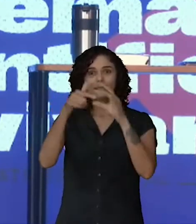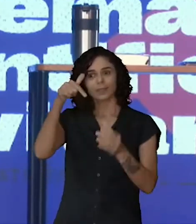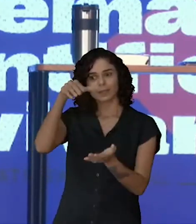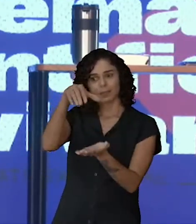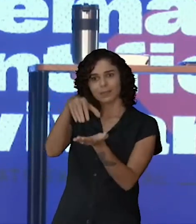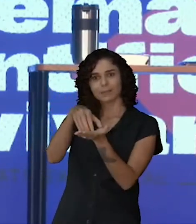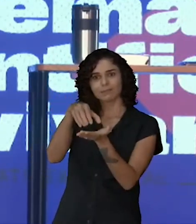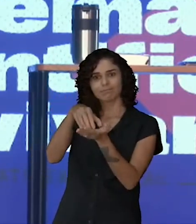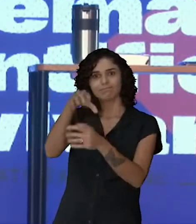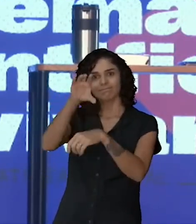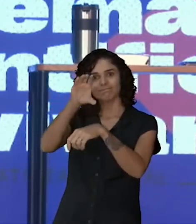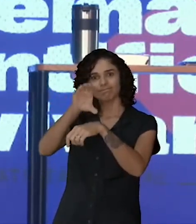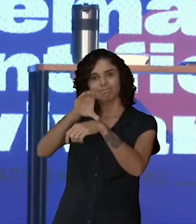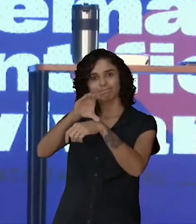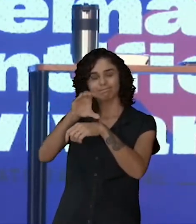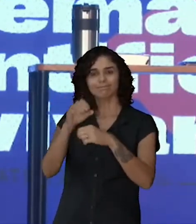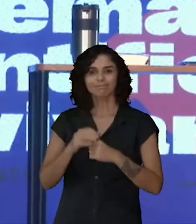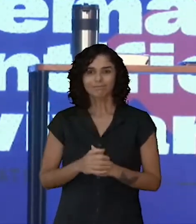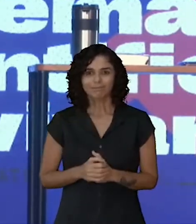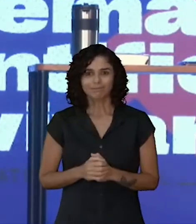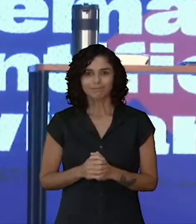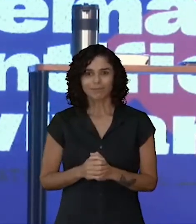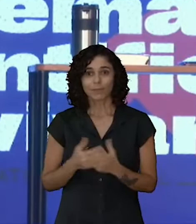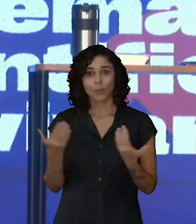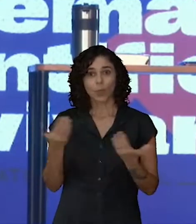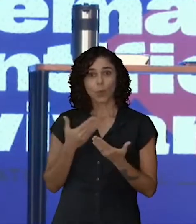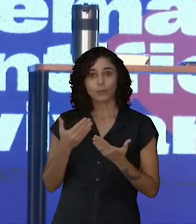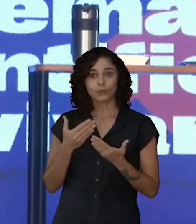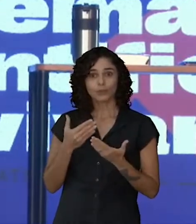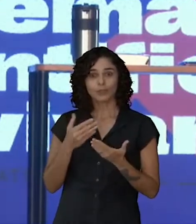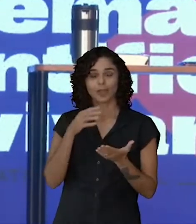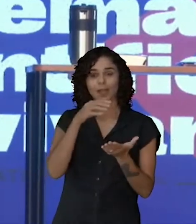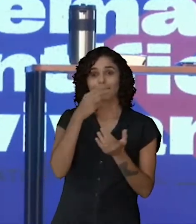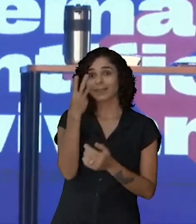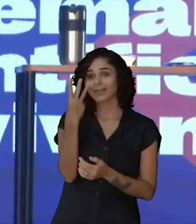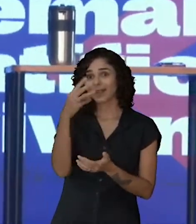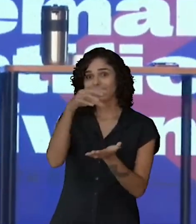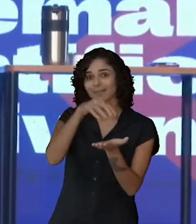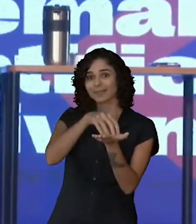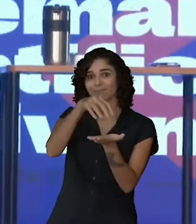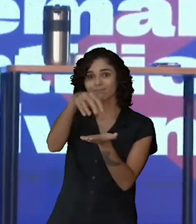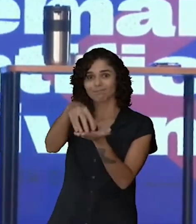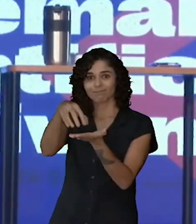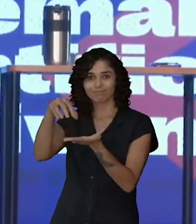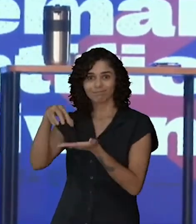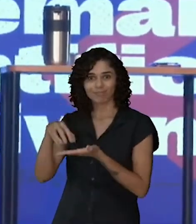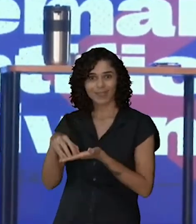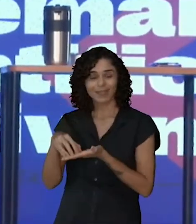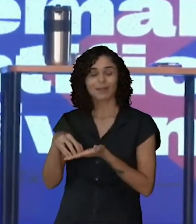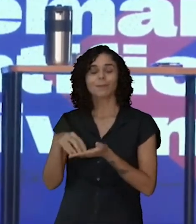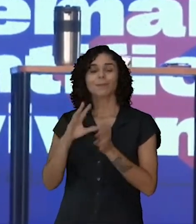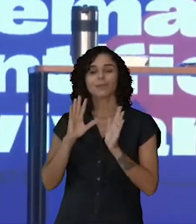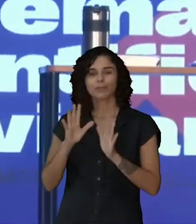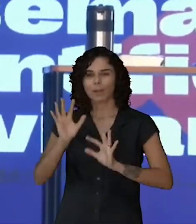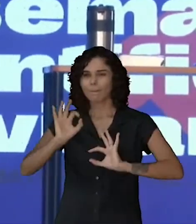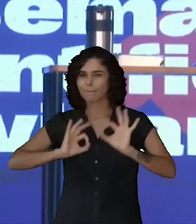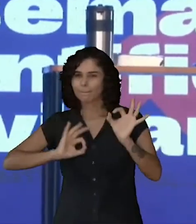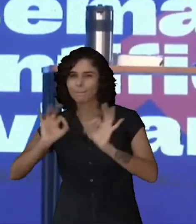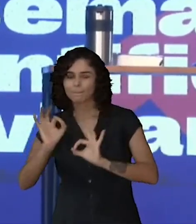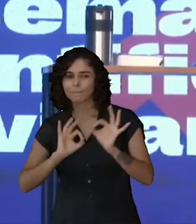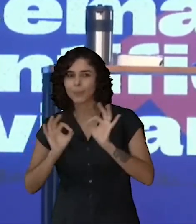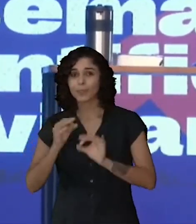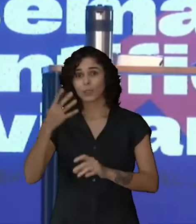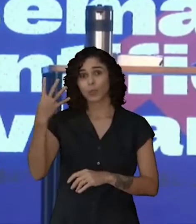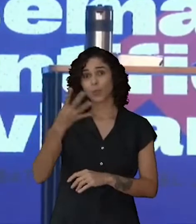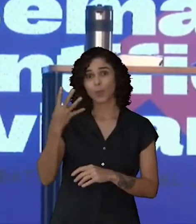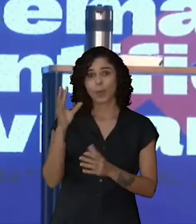igreja, que hoje tem 3 campi, estamos já com planos da plantação do